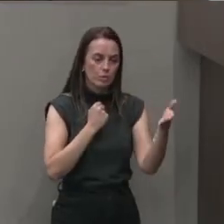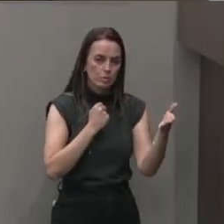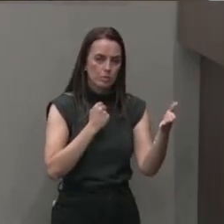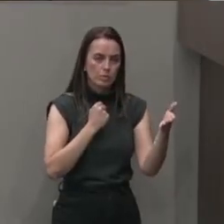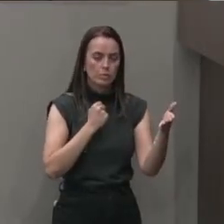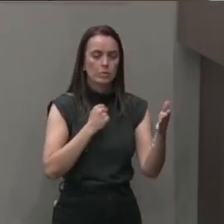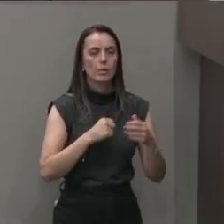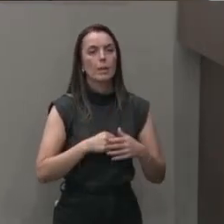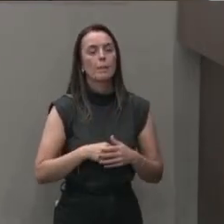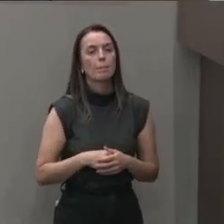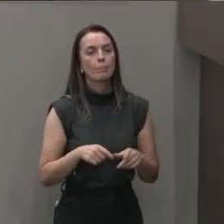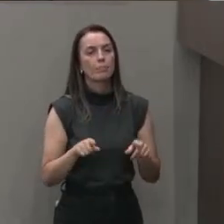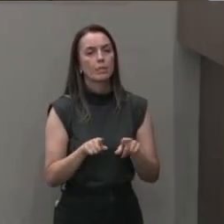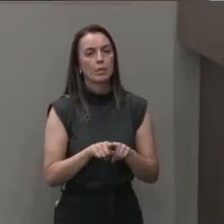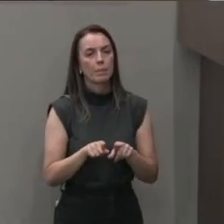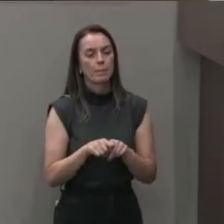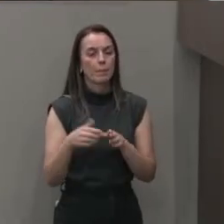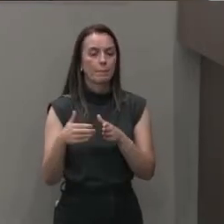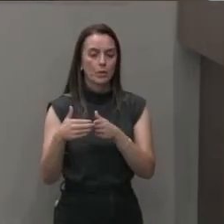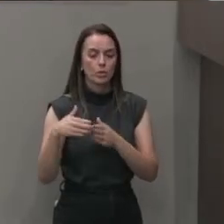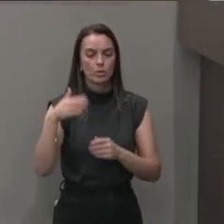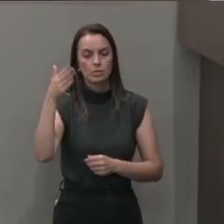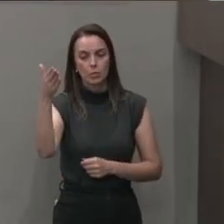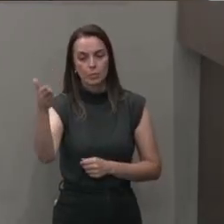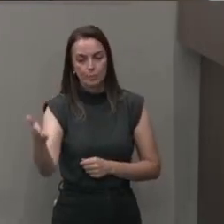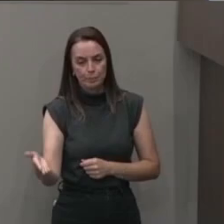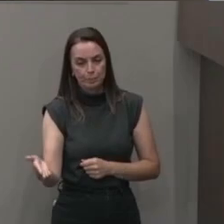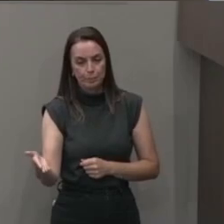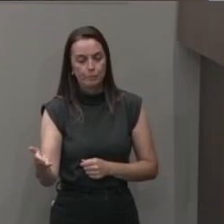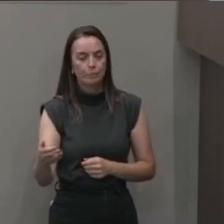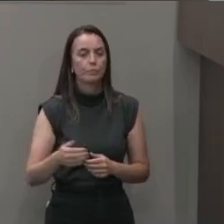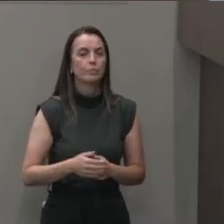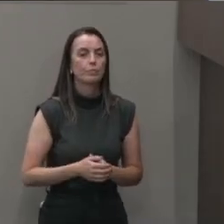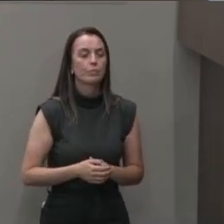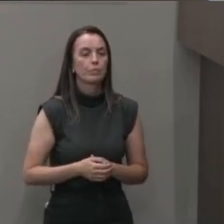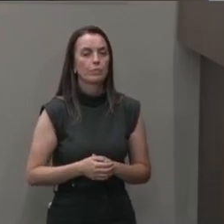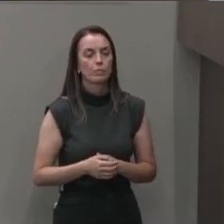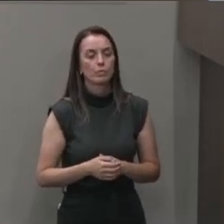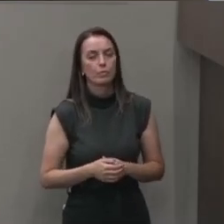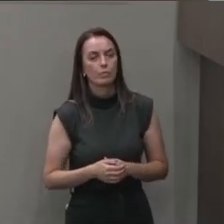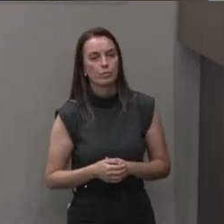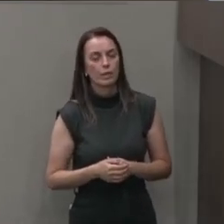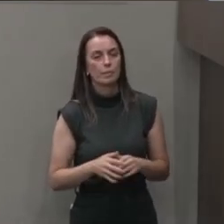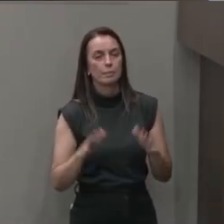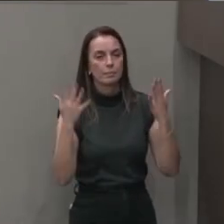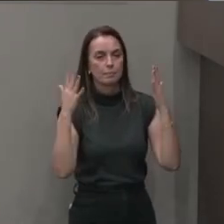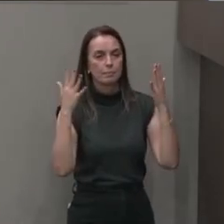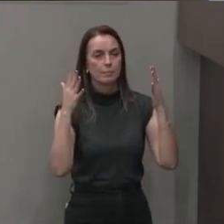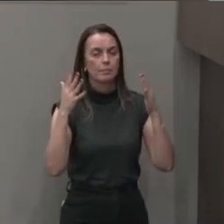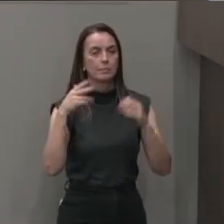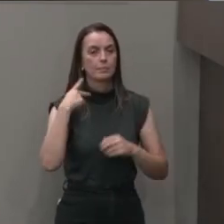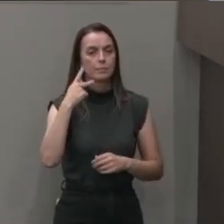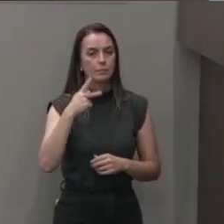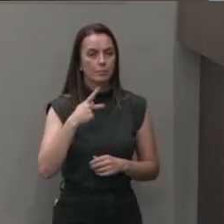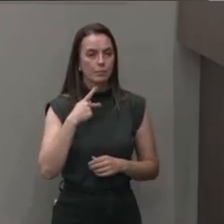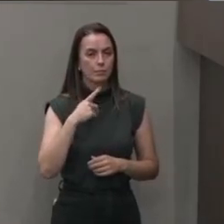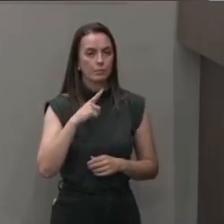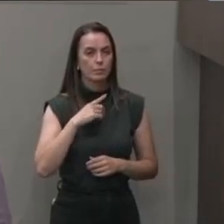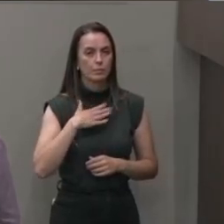uma agilidade e uma proteção a esses guerreiros, que eu sempre digo, das duas rodas. Parabéns, vereador Krug, conta comigo.